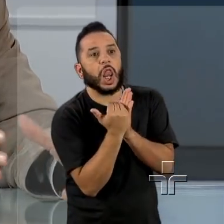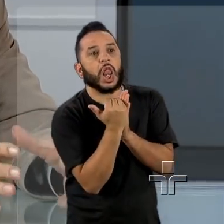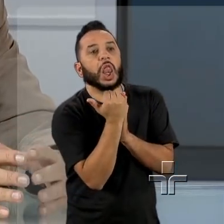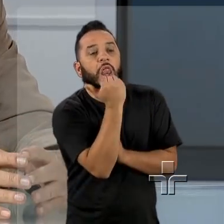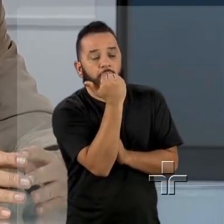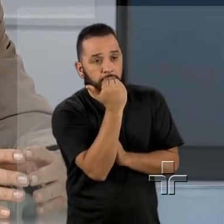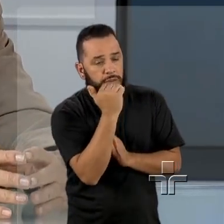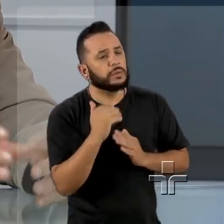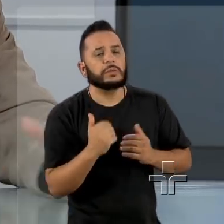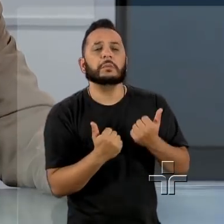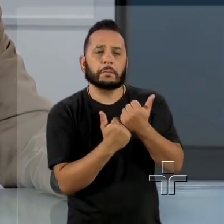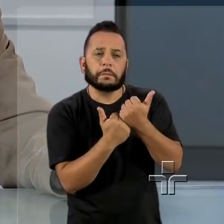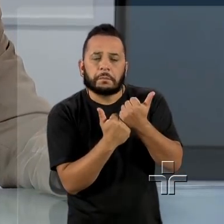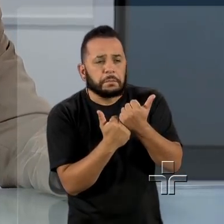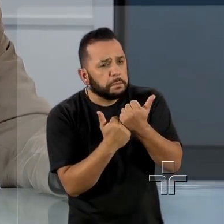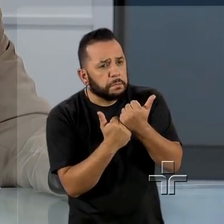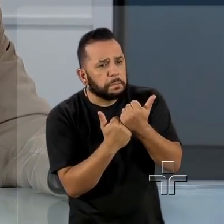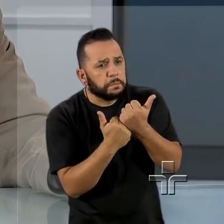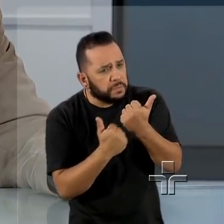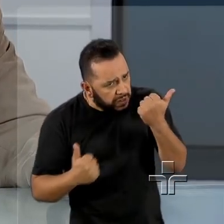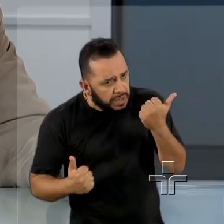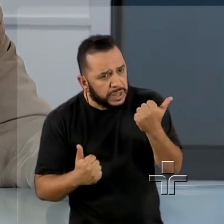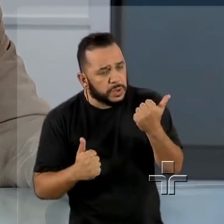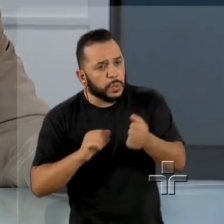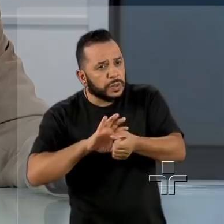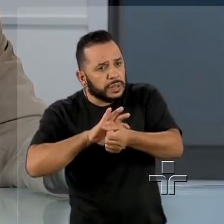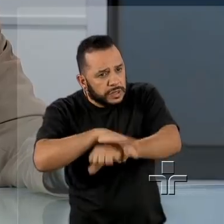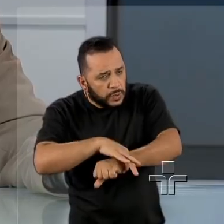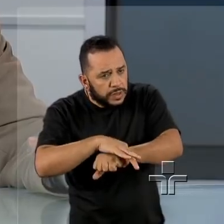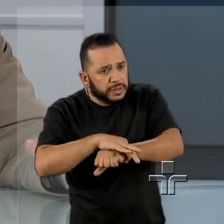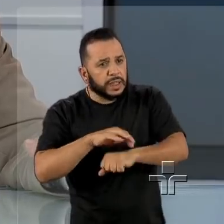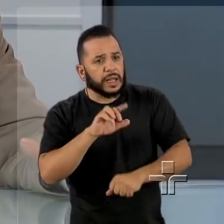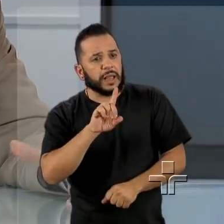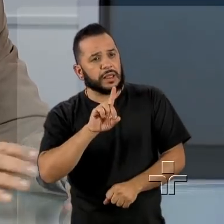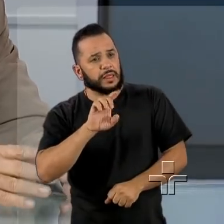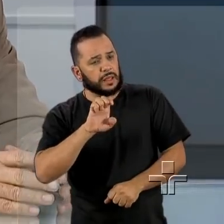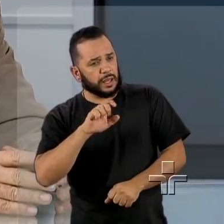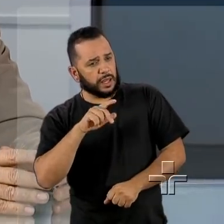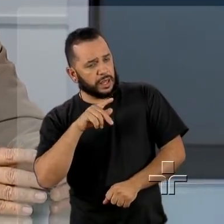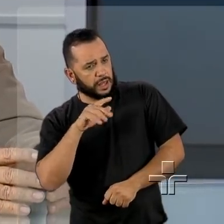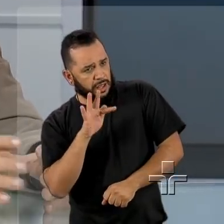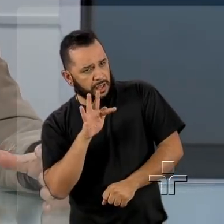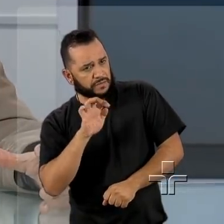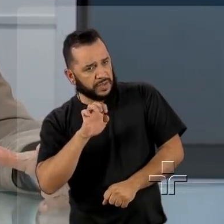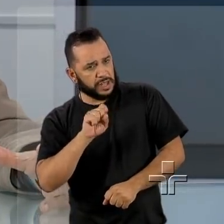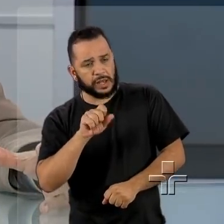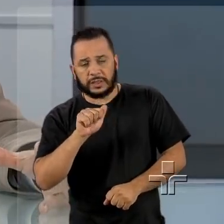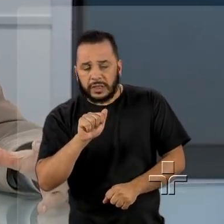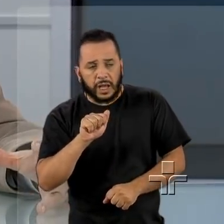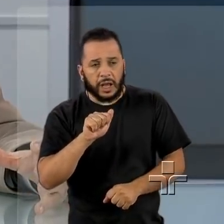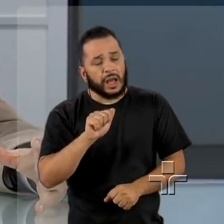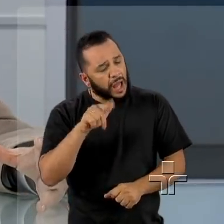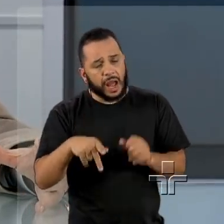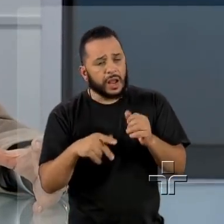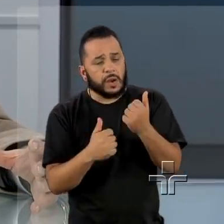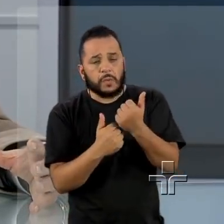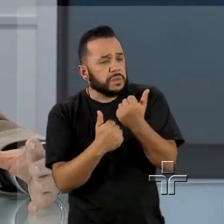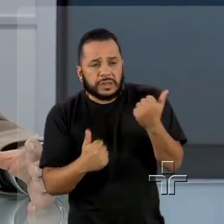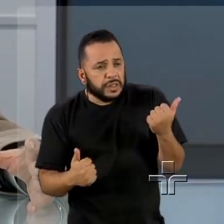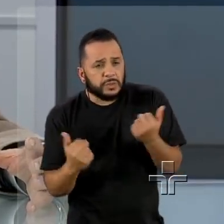que é um cenário delicado do ponto de vista político, do ponto de vista social e tal, todo diálogo institucional